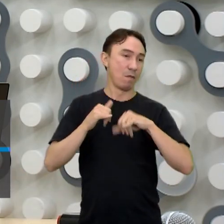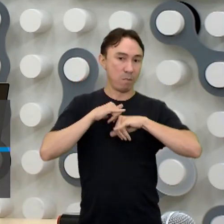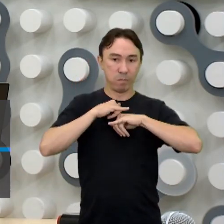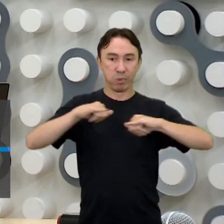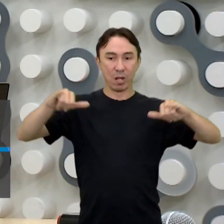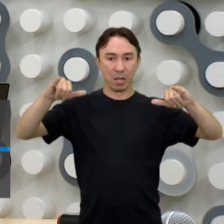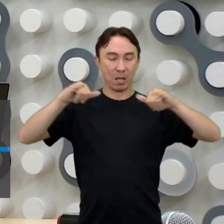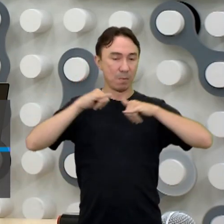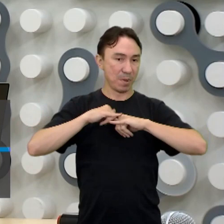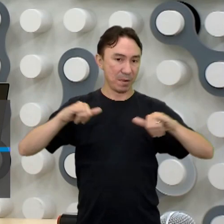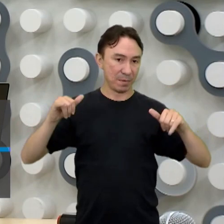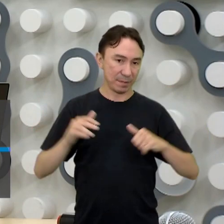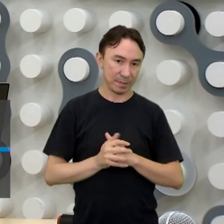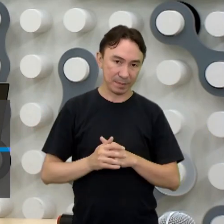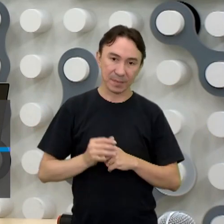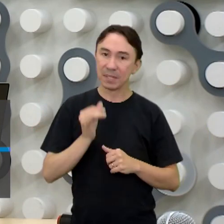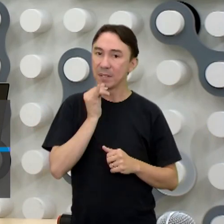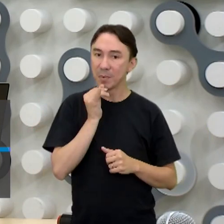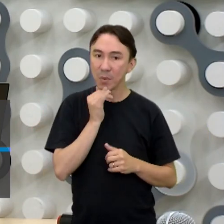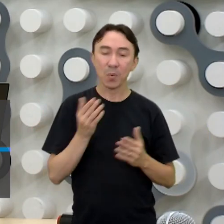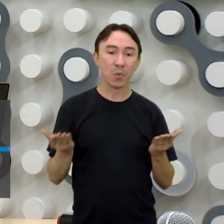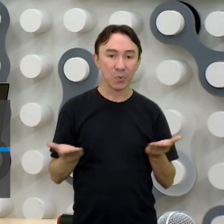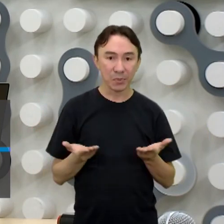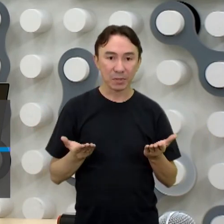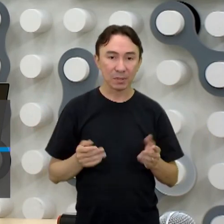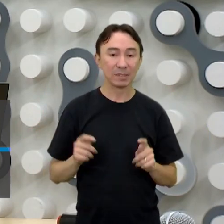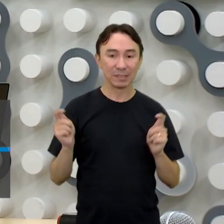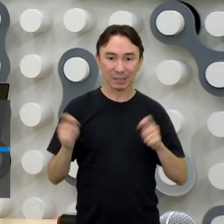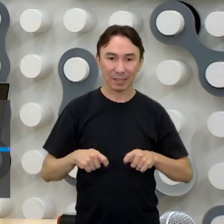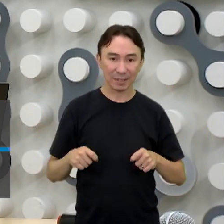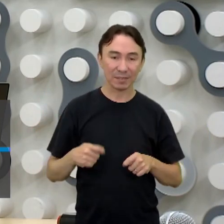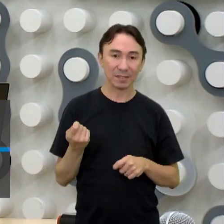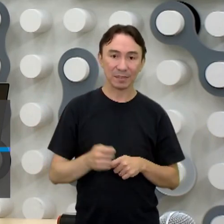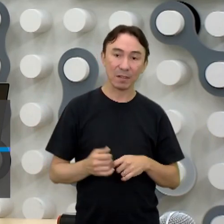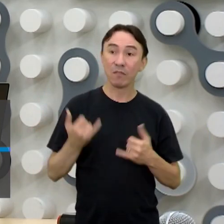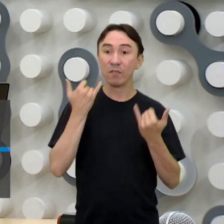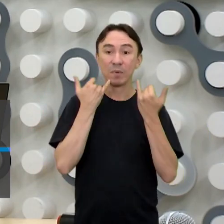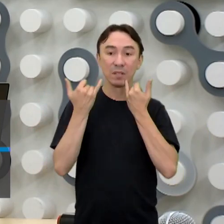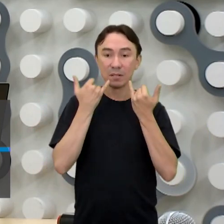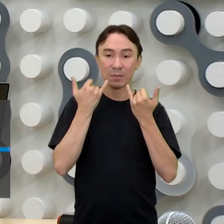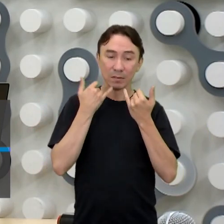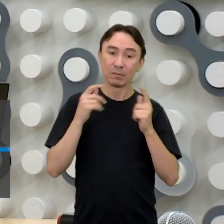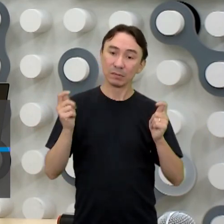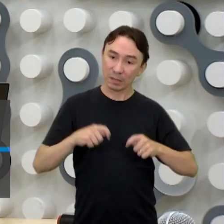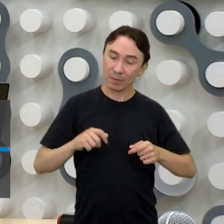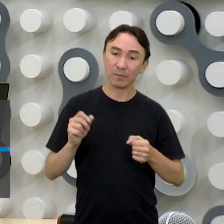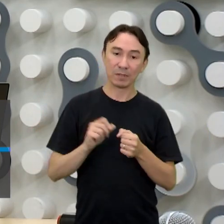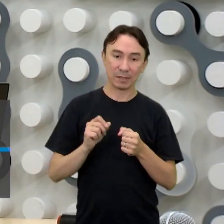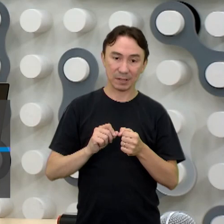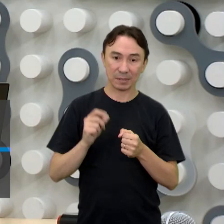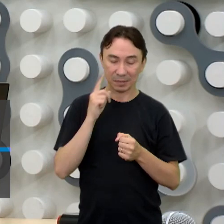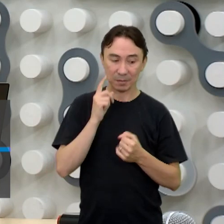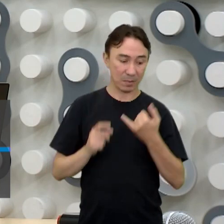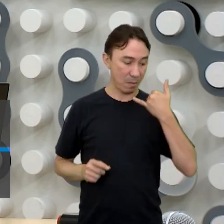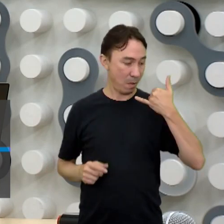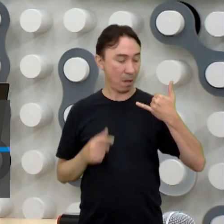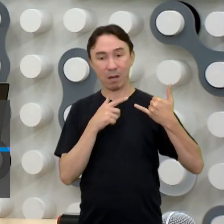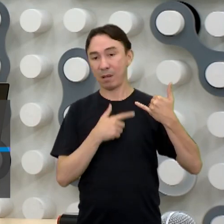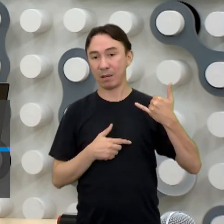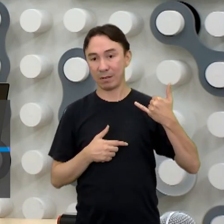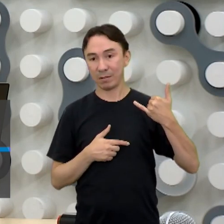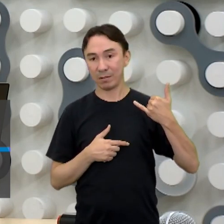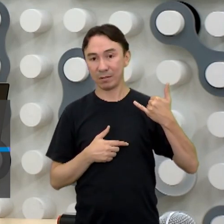eu consigo produzir informação com isso aqui, certo? Consigo produzir com isso aqui informação. E isso é um problema para as empresas